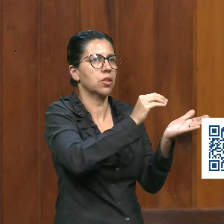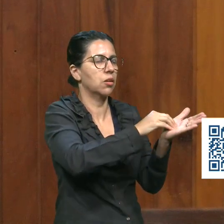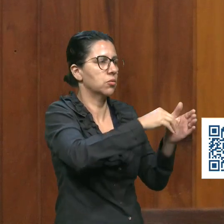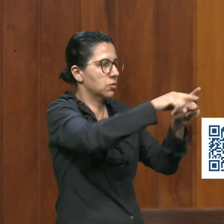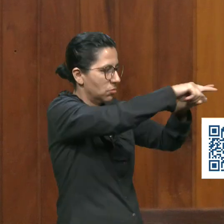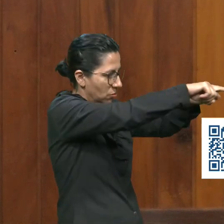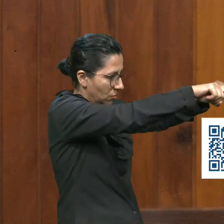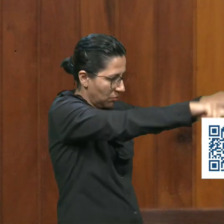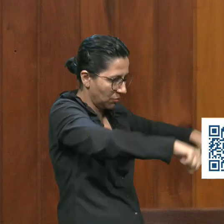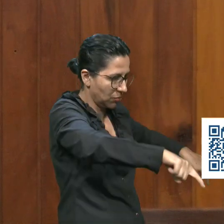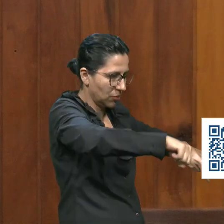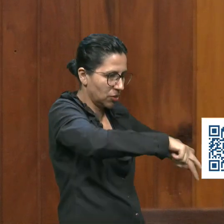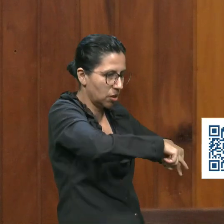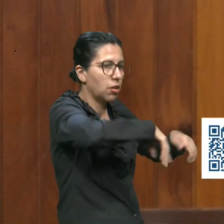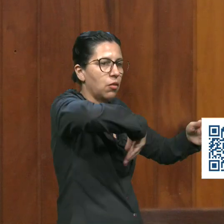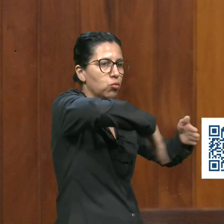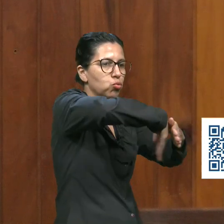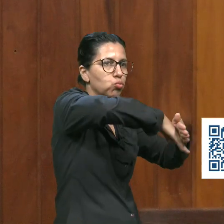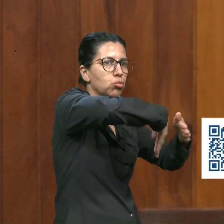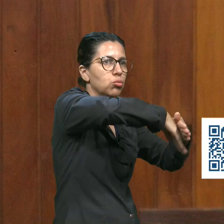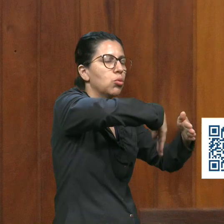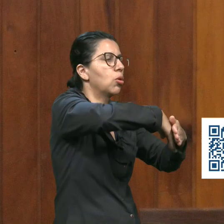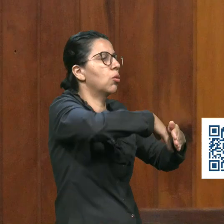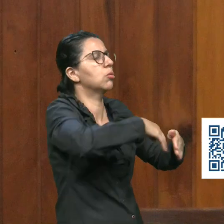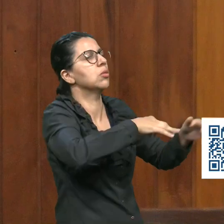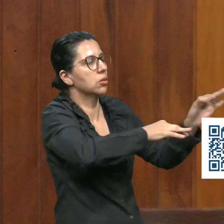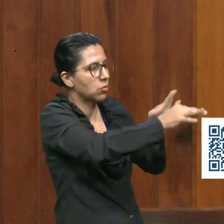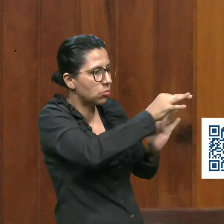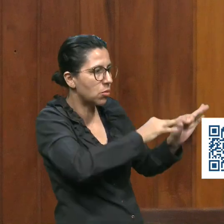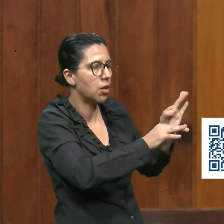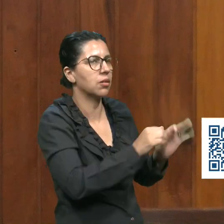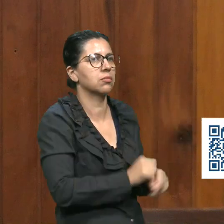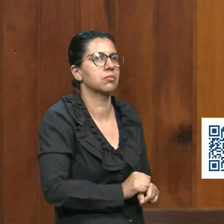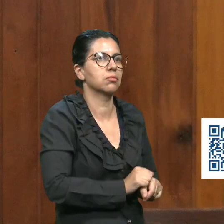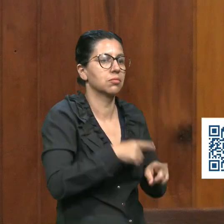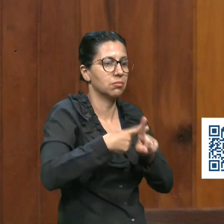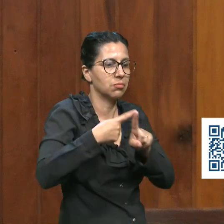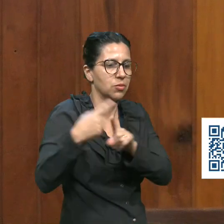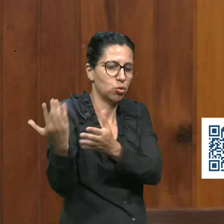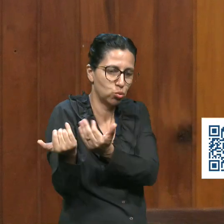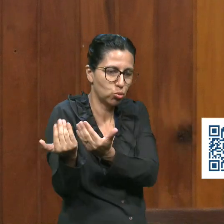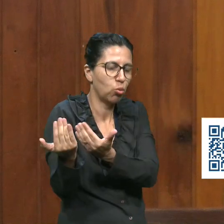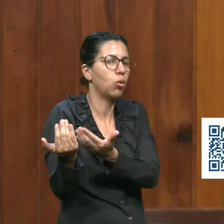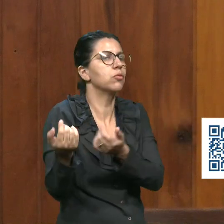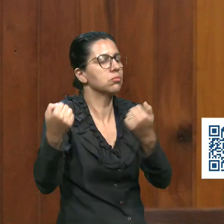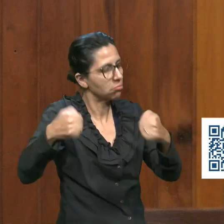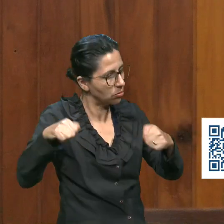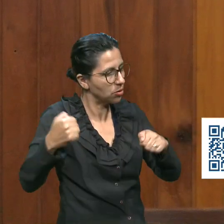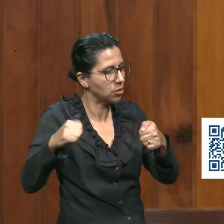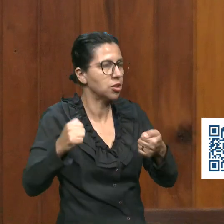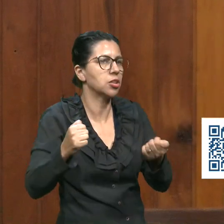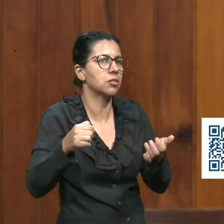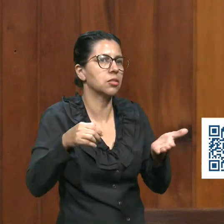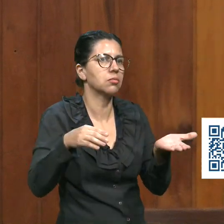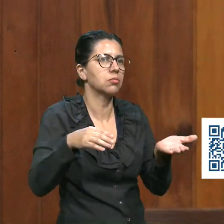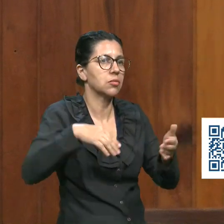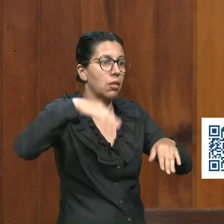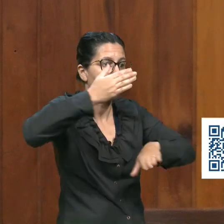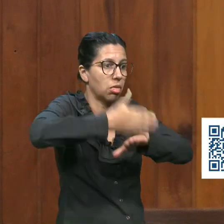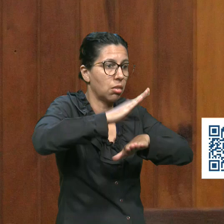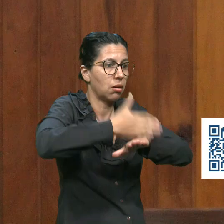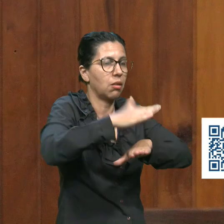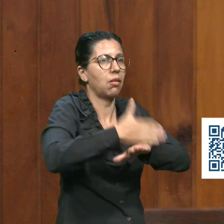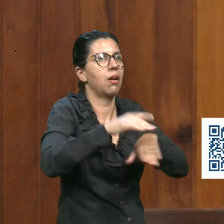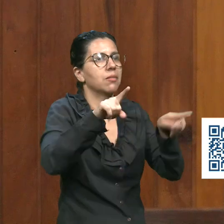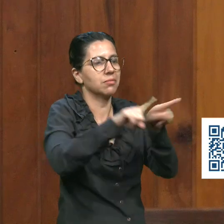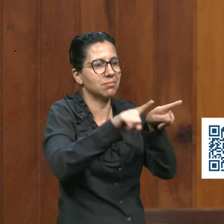campo, né, dar uma oportunidade a esses jovens da Zona Sul que vêm necessitando no local para poder fazer seus treinamentos